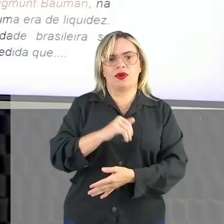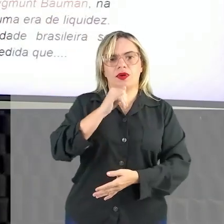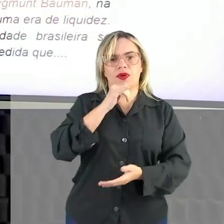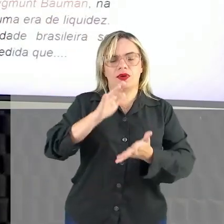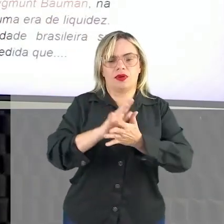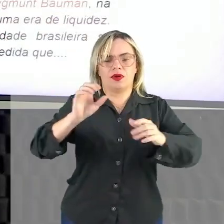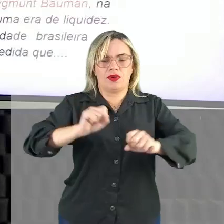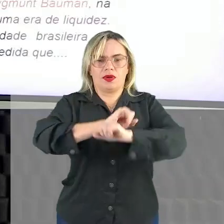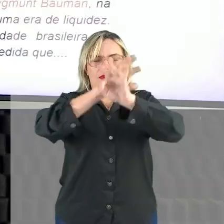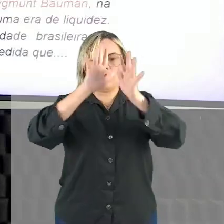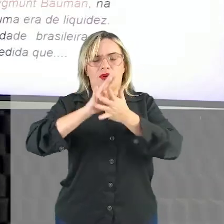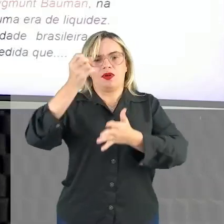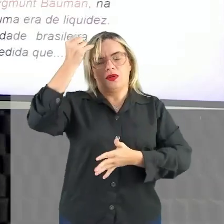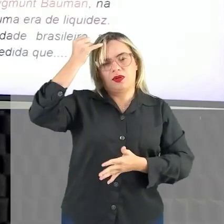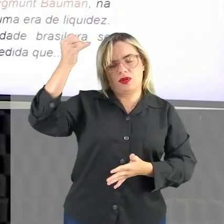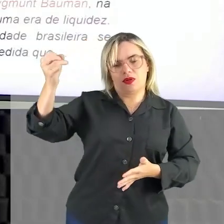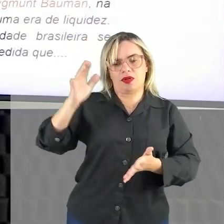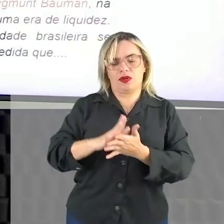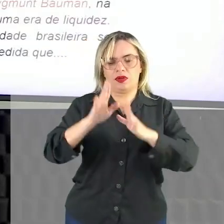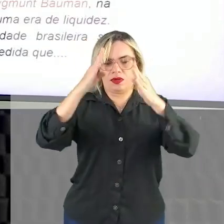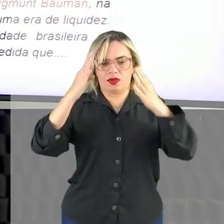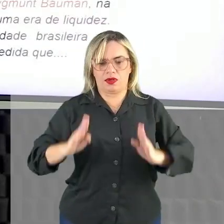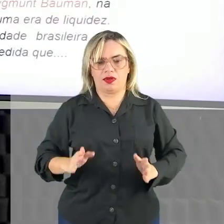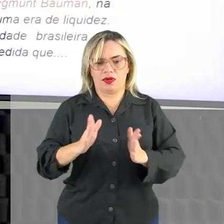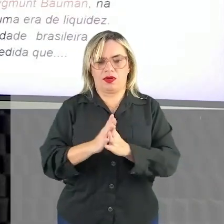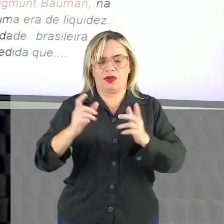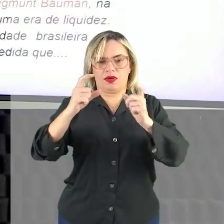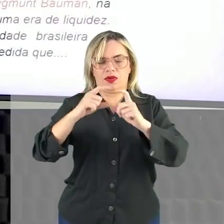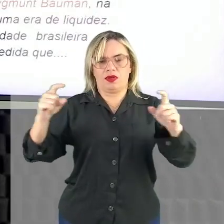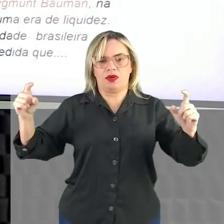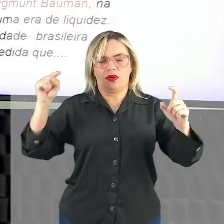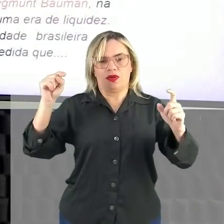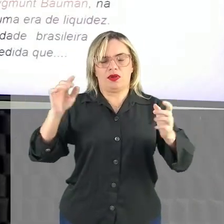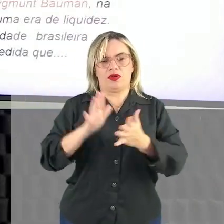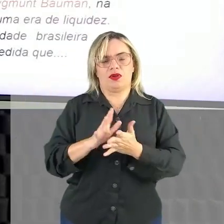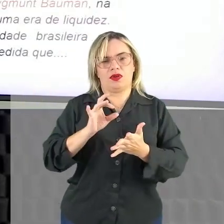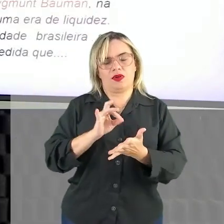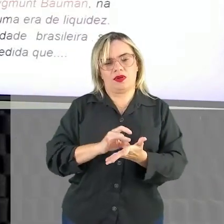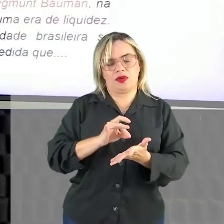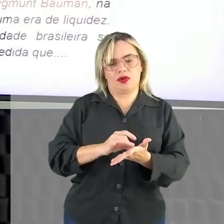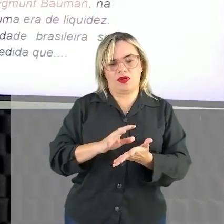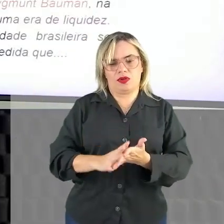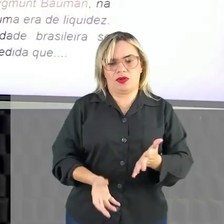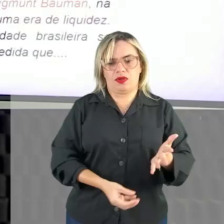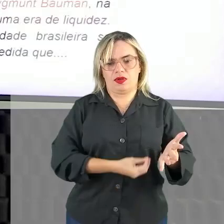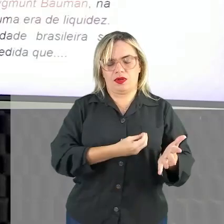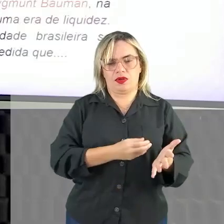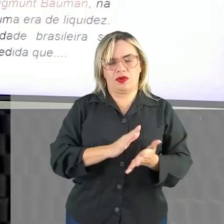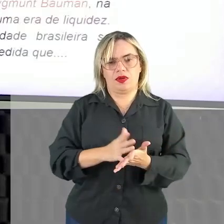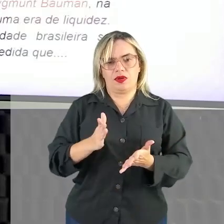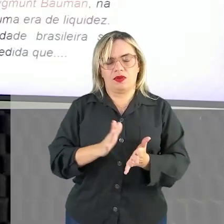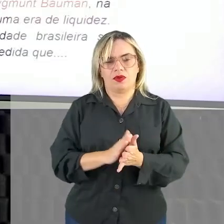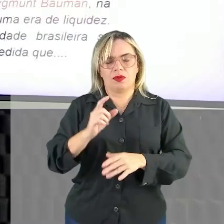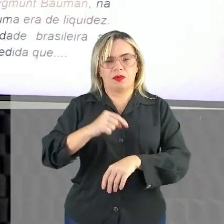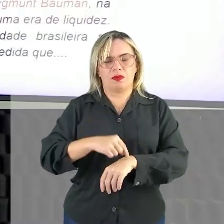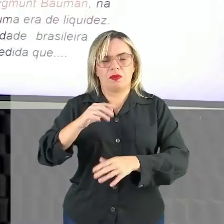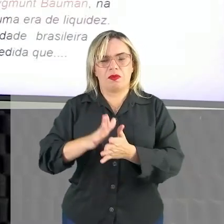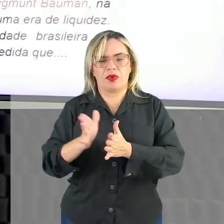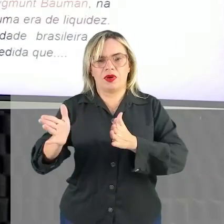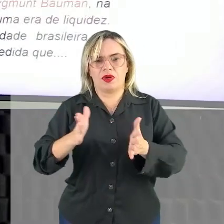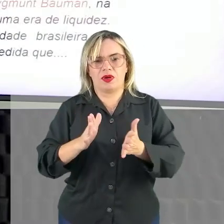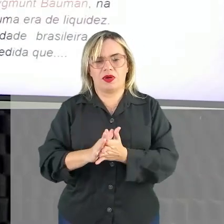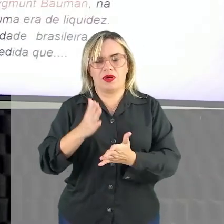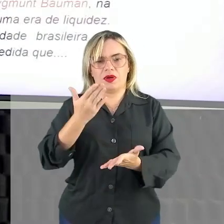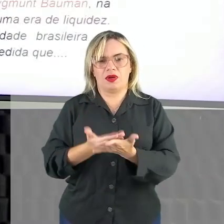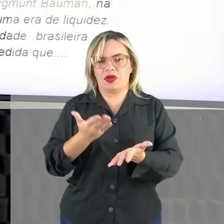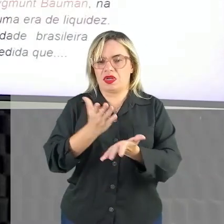claro de uma ideia interpretada, porque a frase original de Zygmunt Bauman é: vivemos tempos líquidos, nada é feito